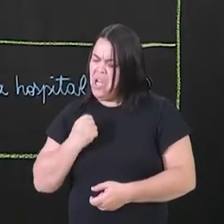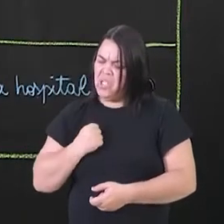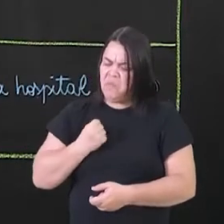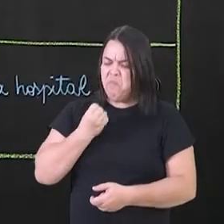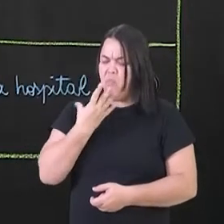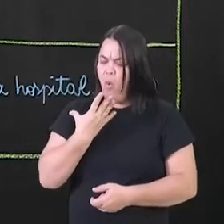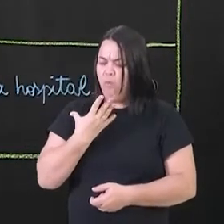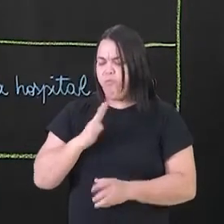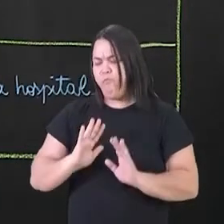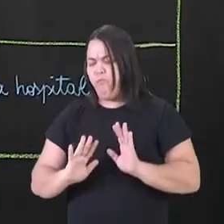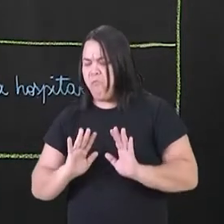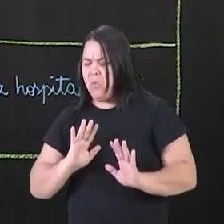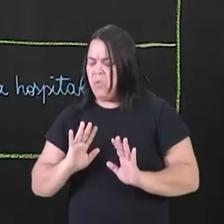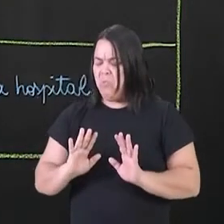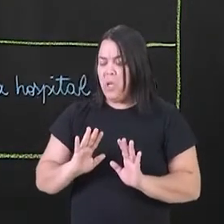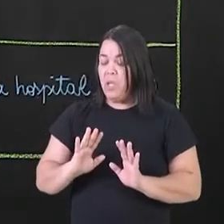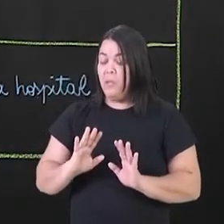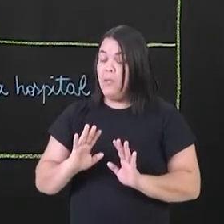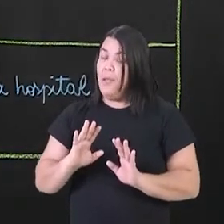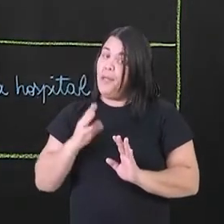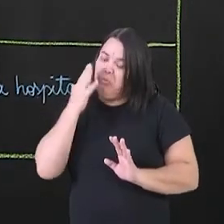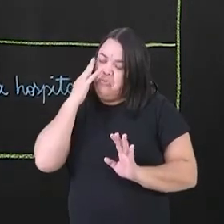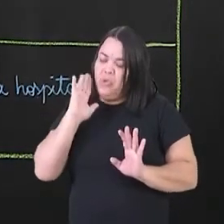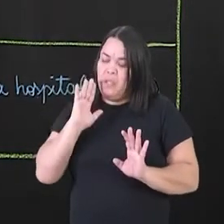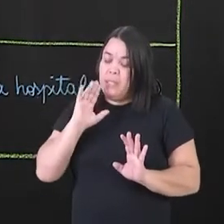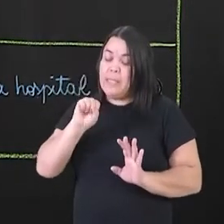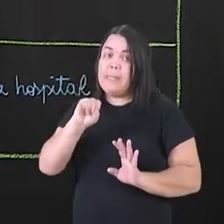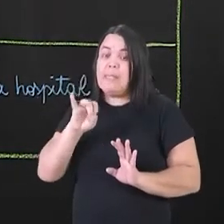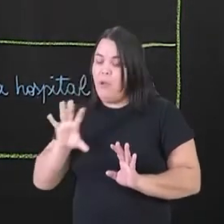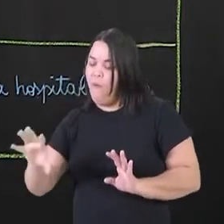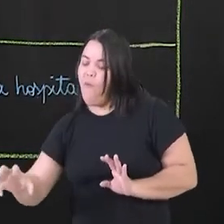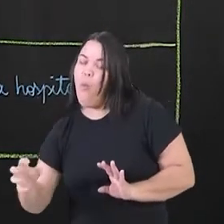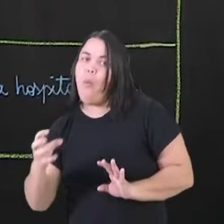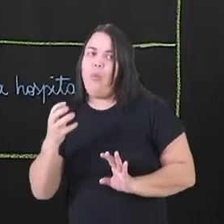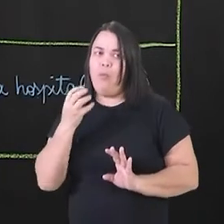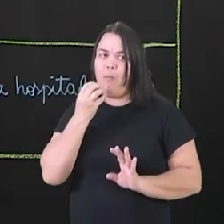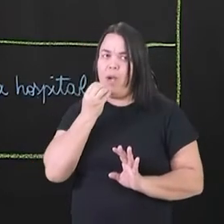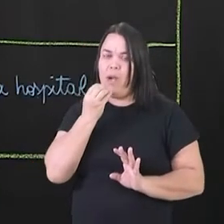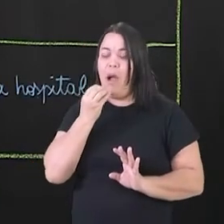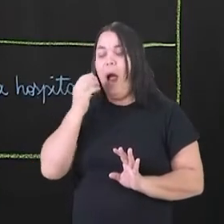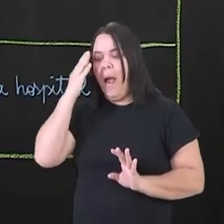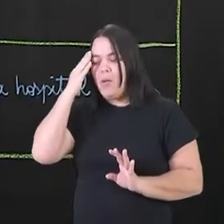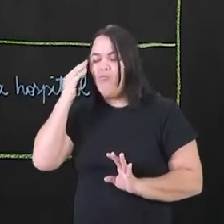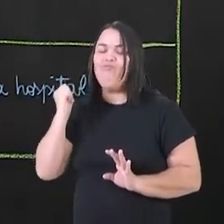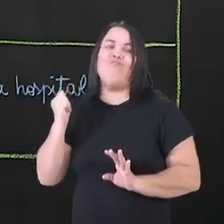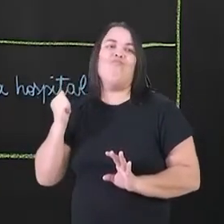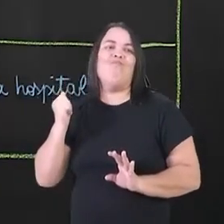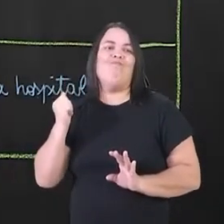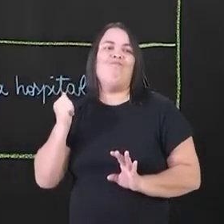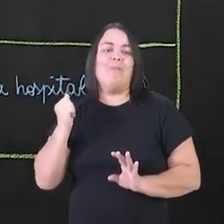uma possibilidade. Você só vai saber se você for lá e verificar se é bom mesmo. Probability.